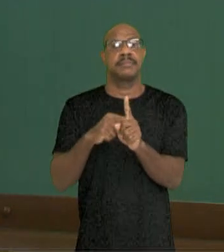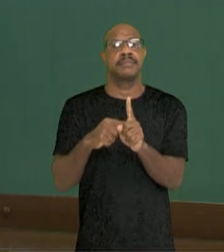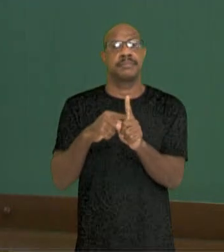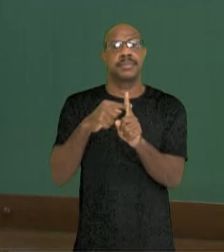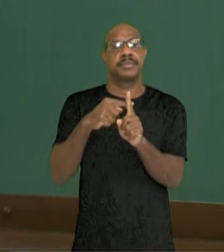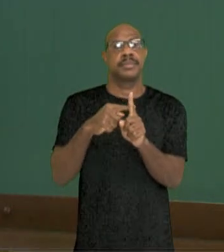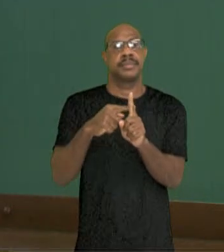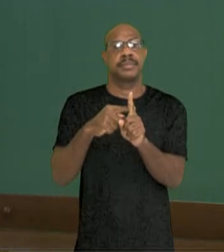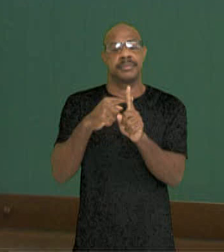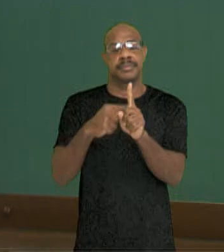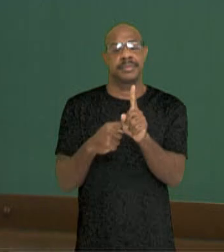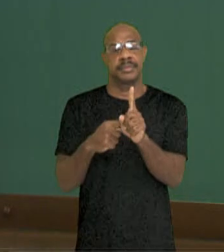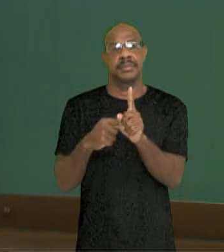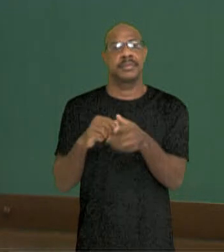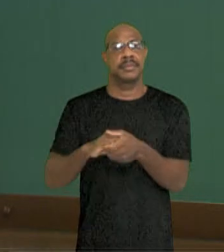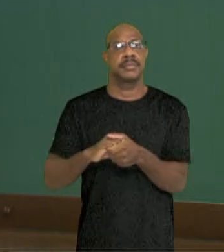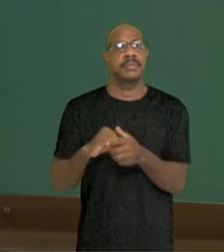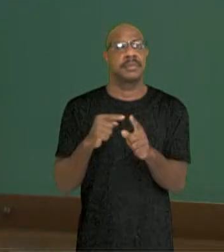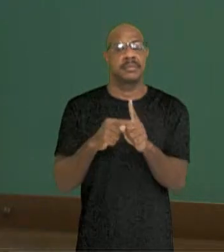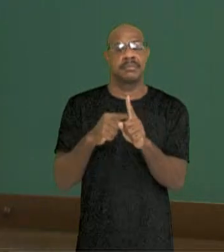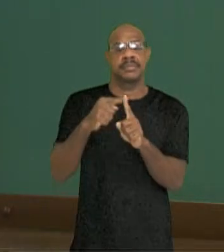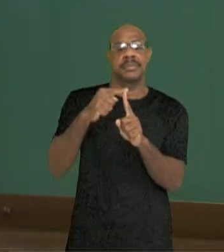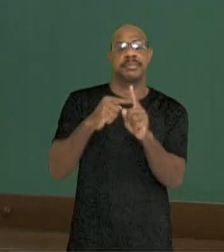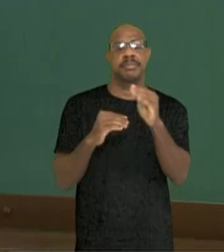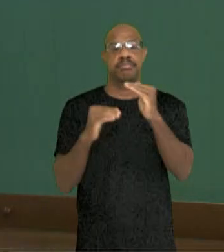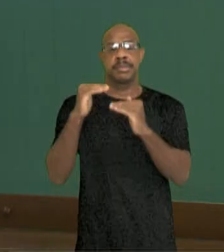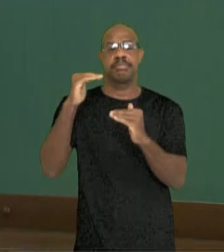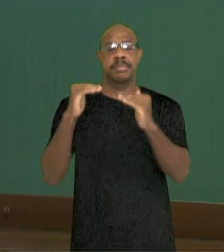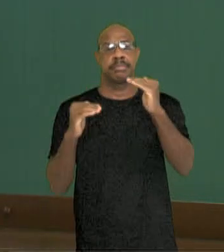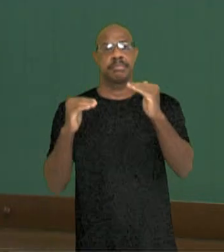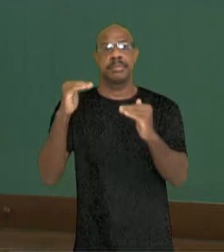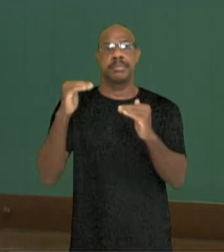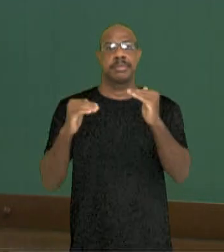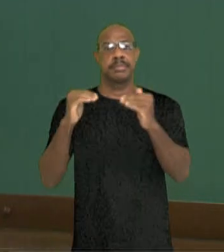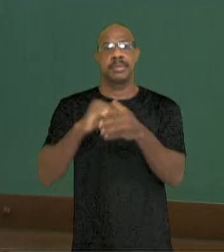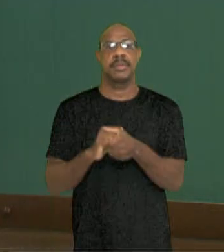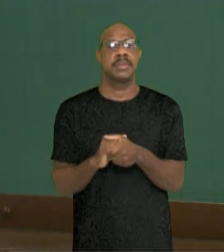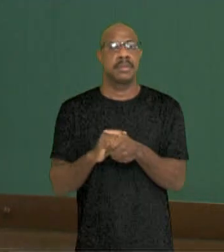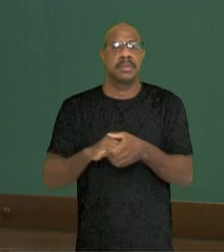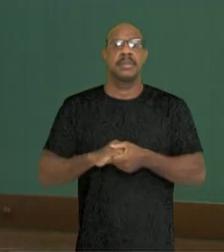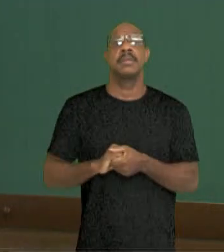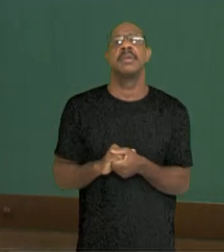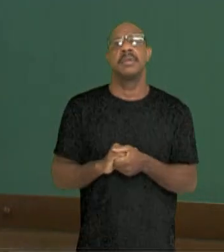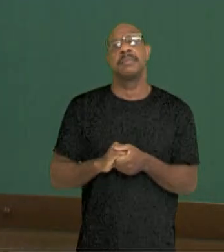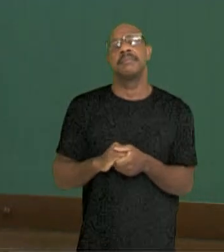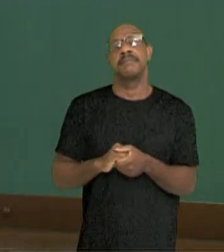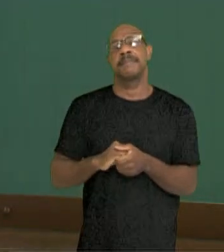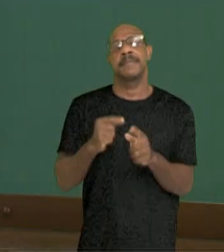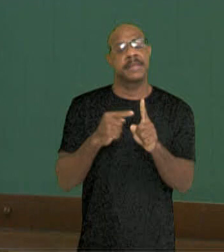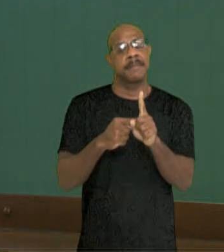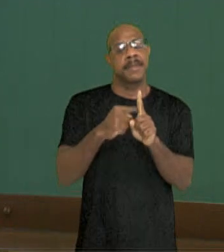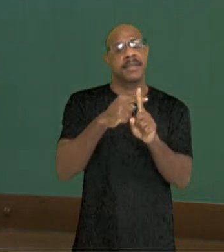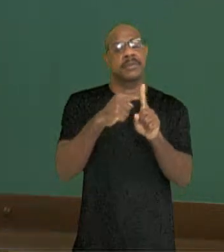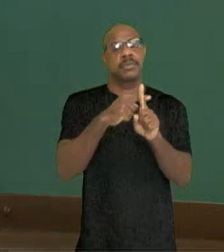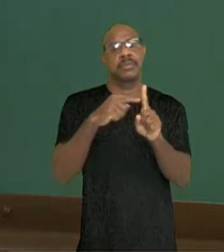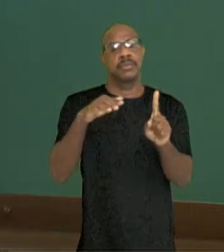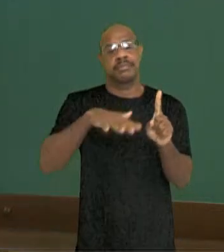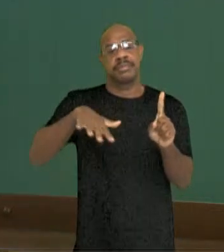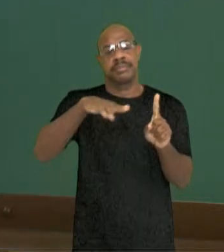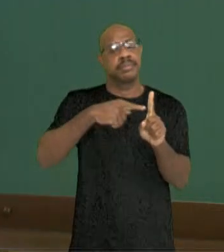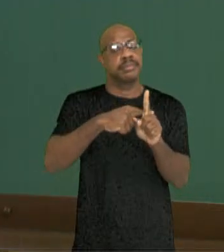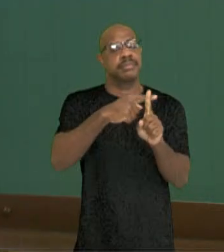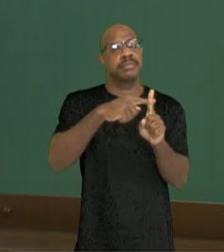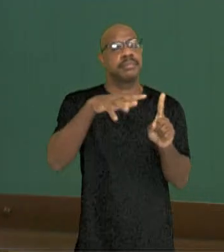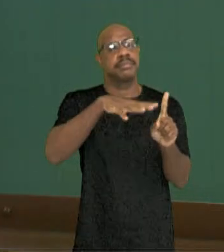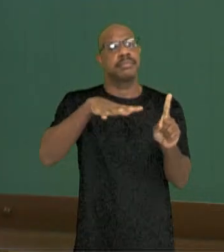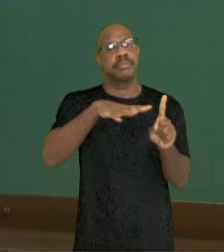graus Celsius. Ou seja, um pouquinho acima da temperatura ambiente. Claro, claro, para nós aqui, né?